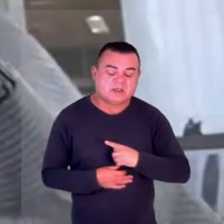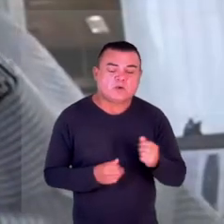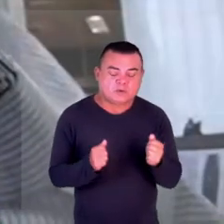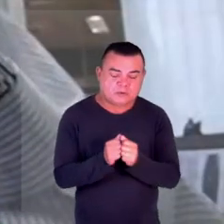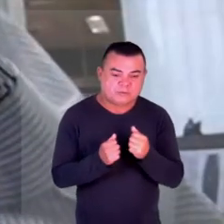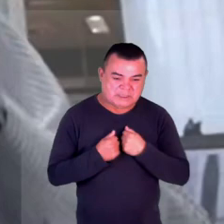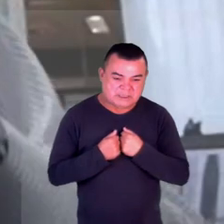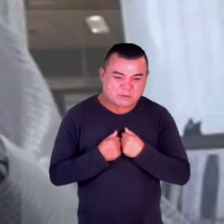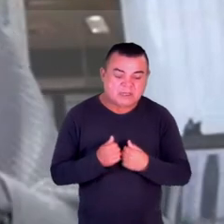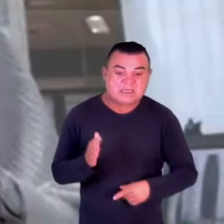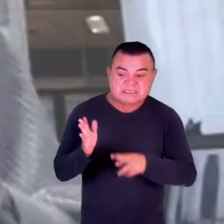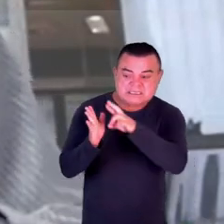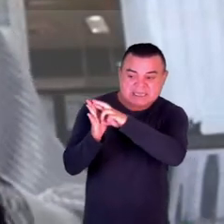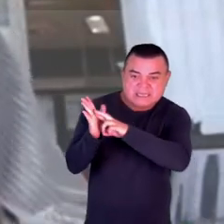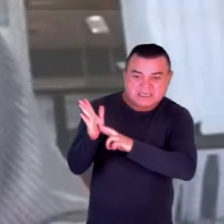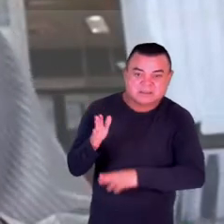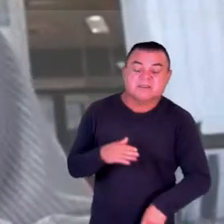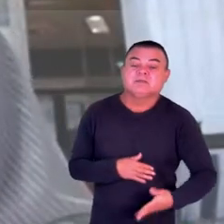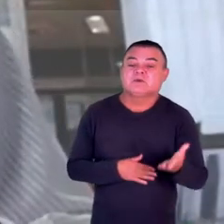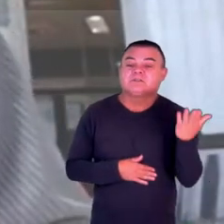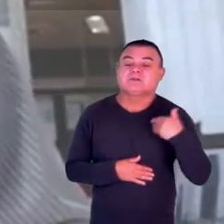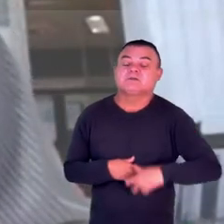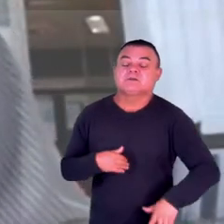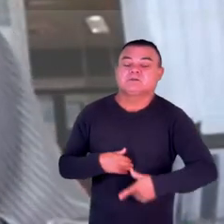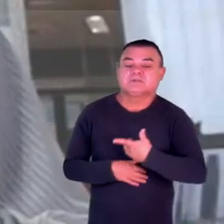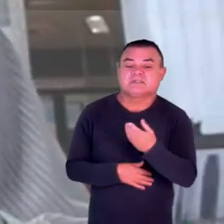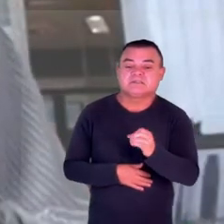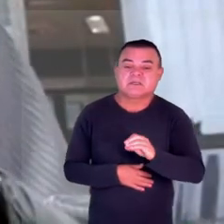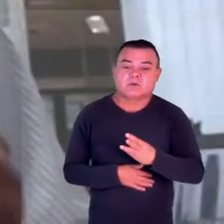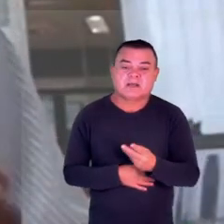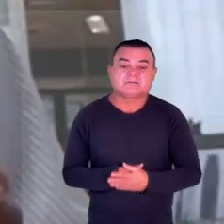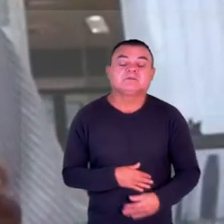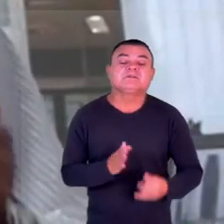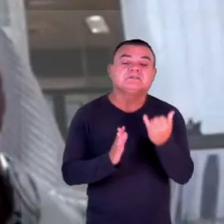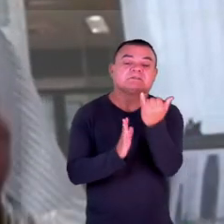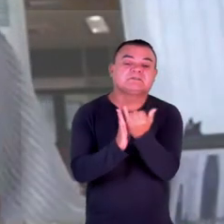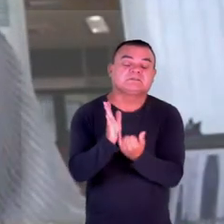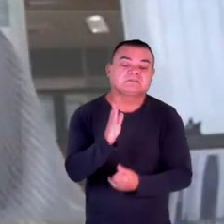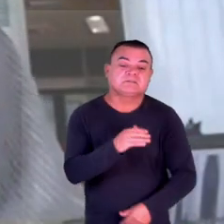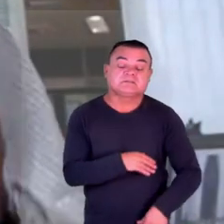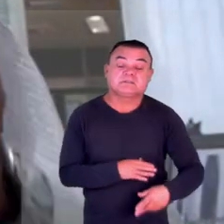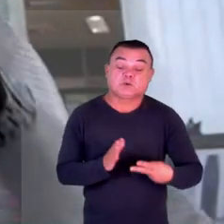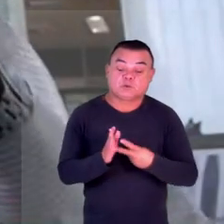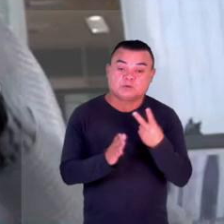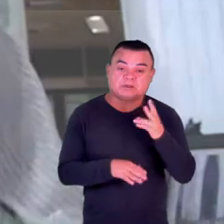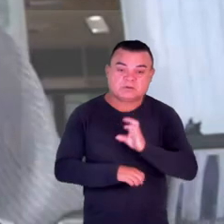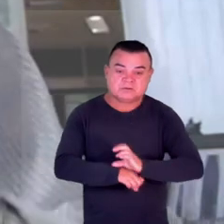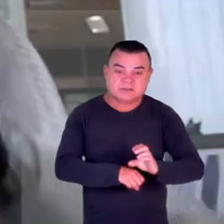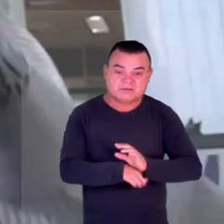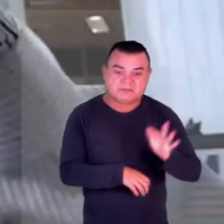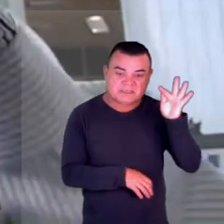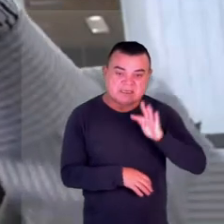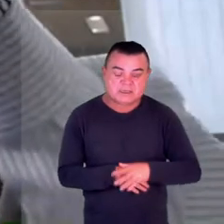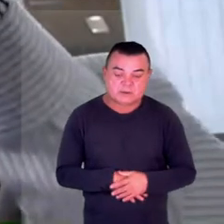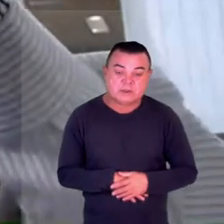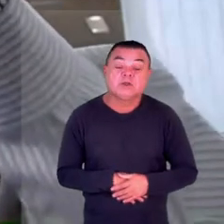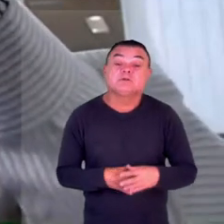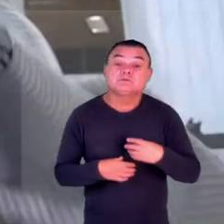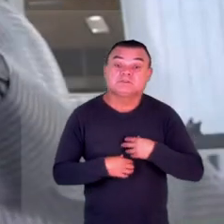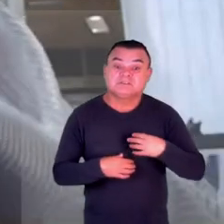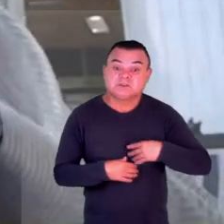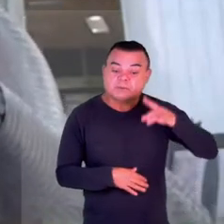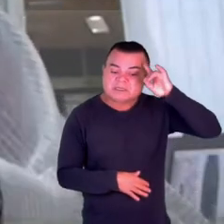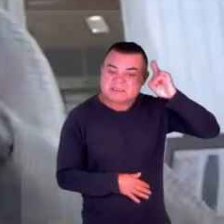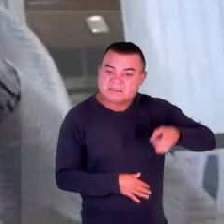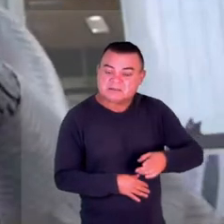da do do artigo 2004 inciso sego da da da Constituição Federal no sentido da obrigatória de se